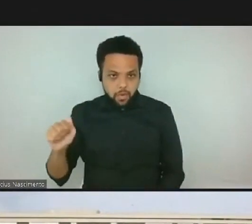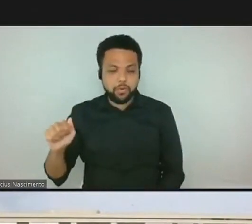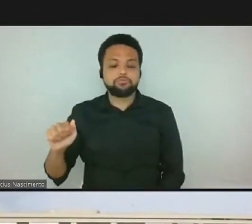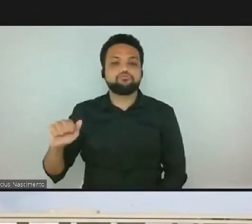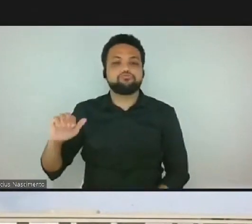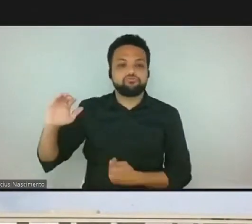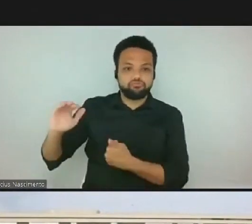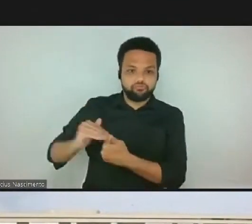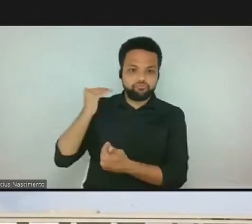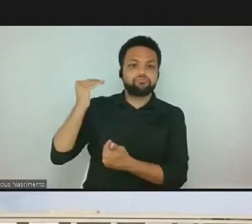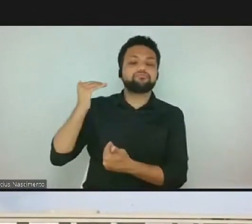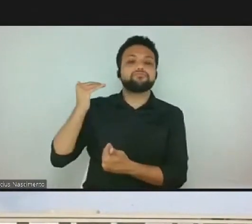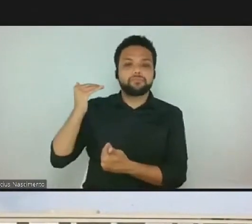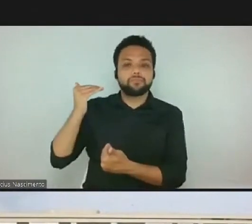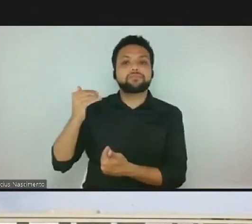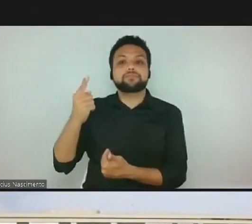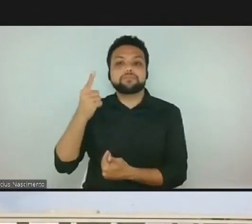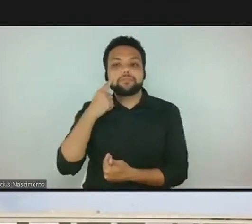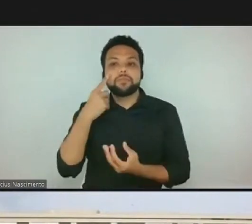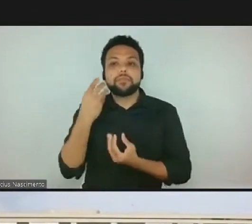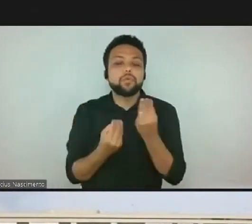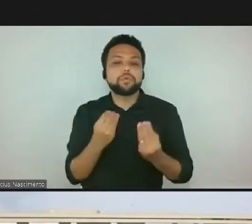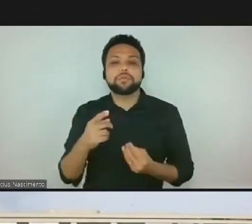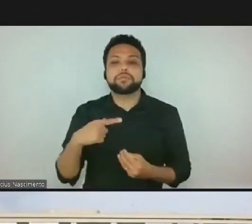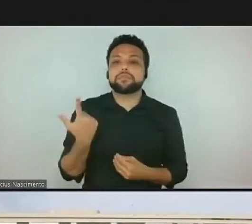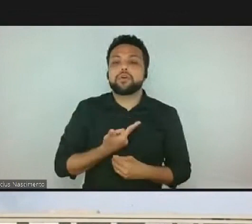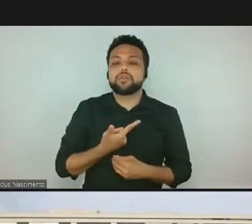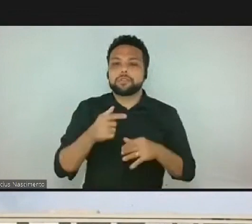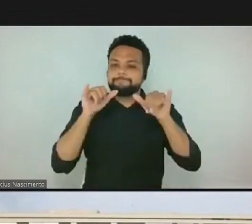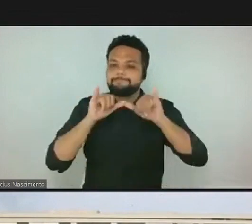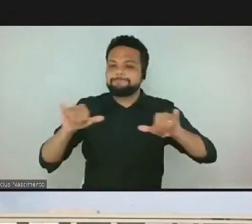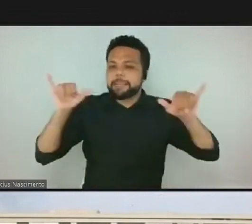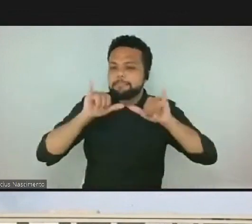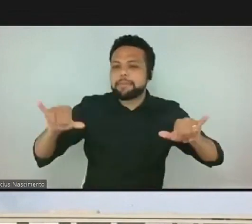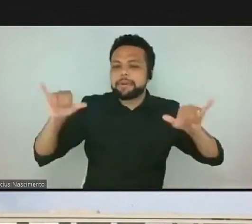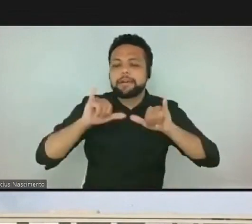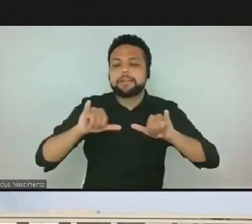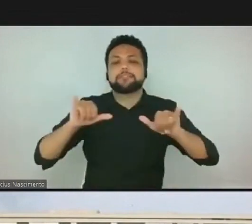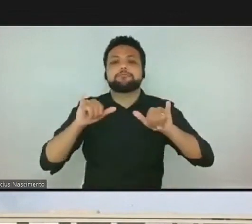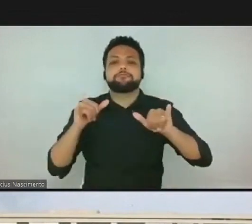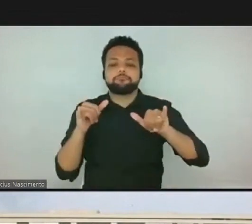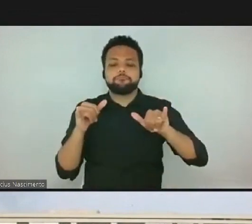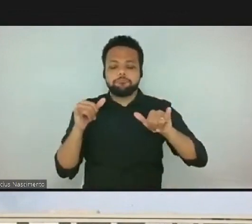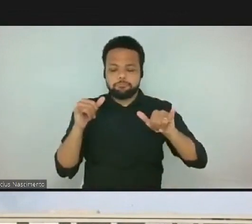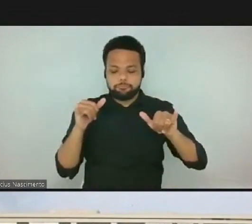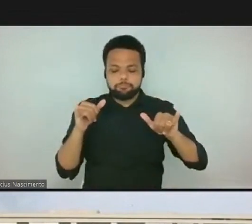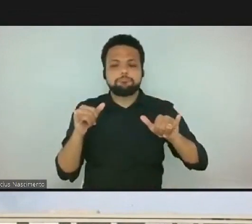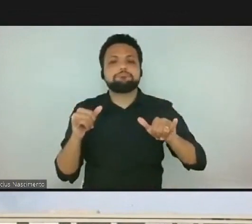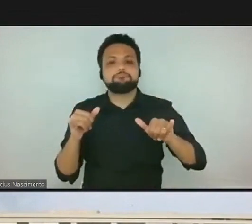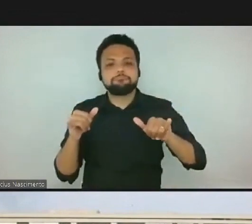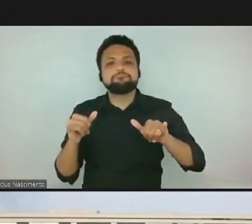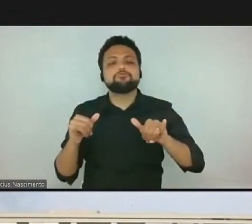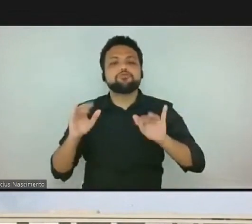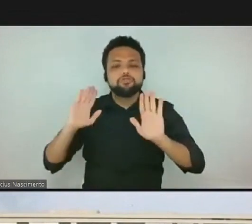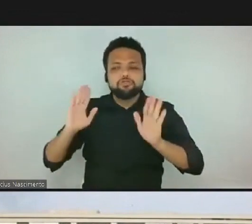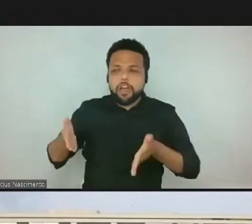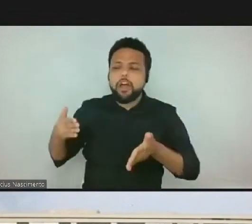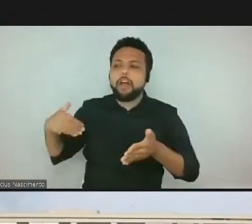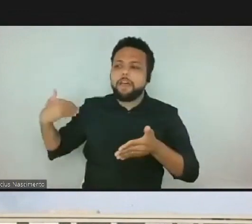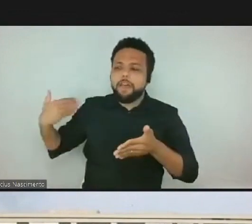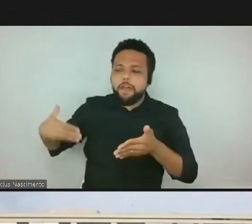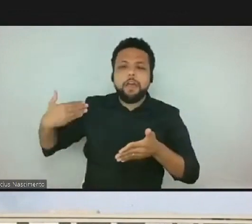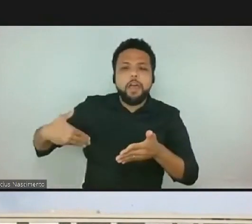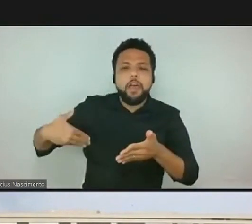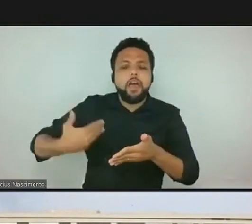vendo também o quanto a nossa campanha de arrecadação vinha arrecadando ali, porque também não